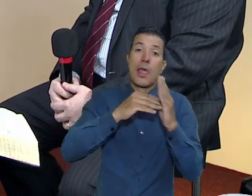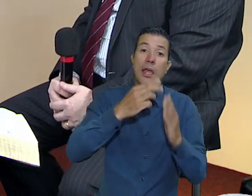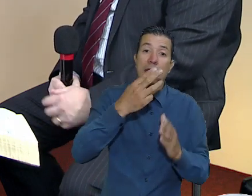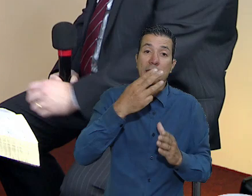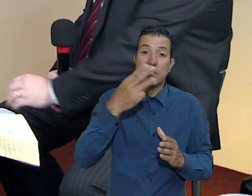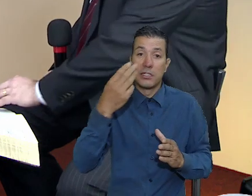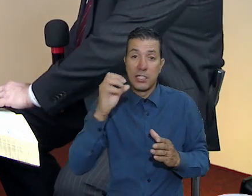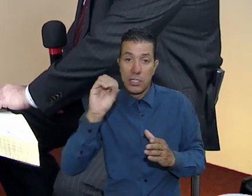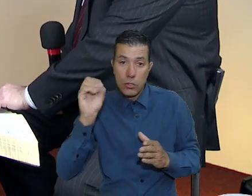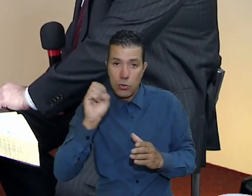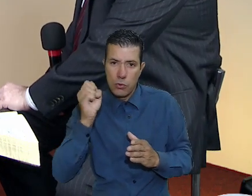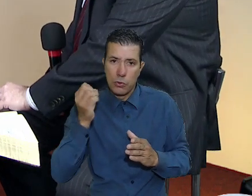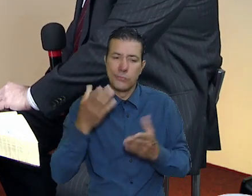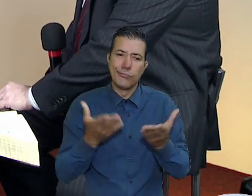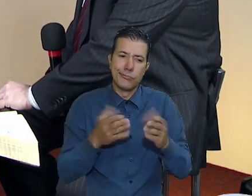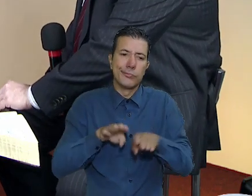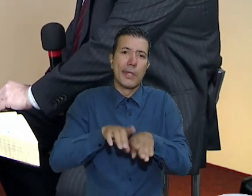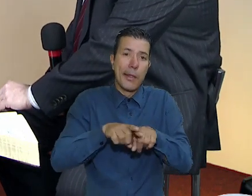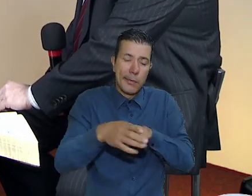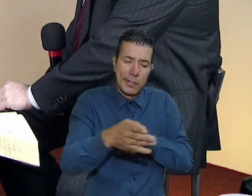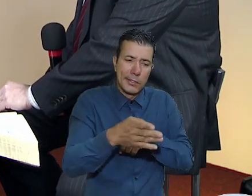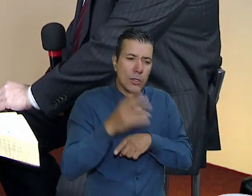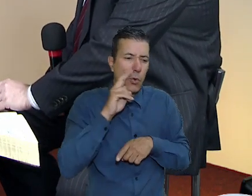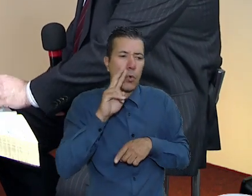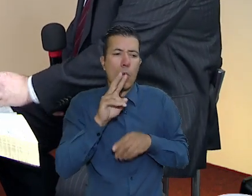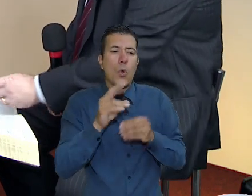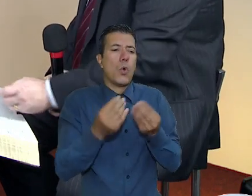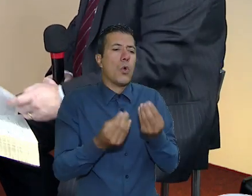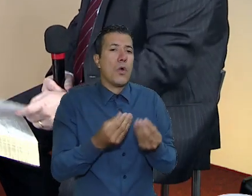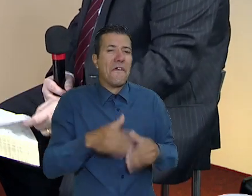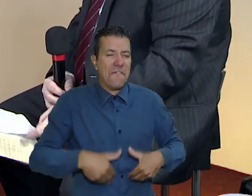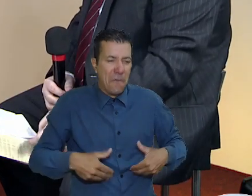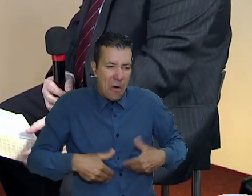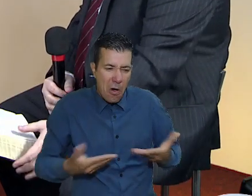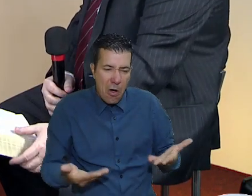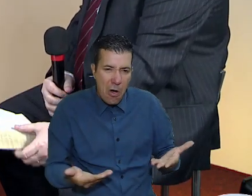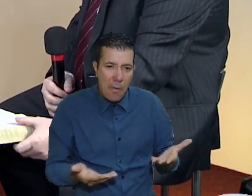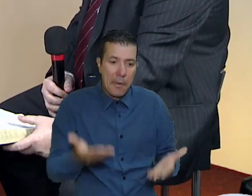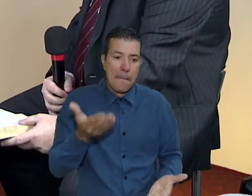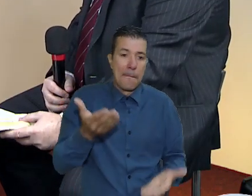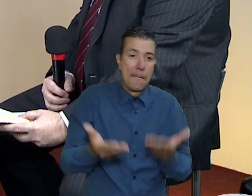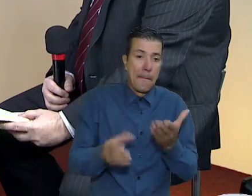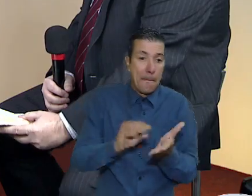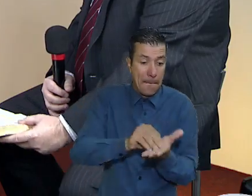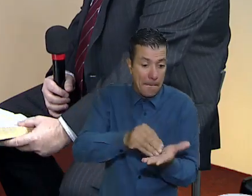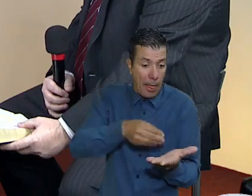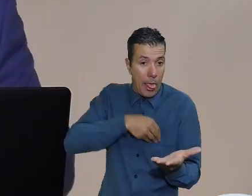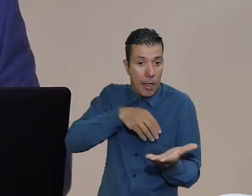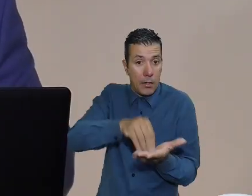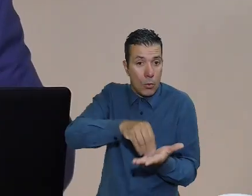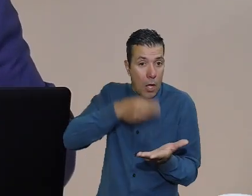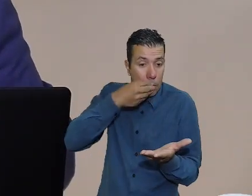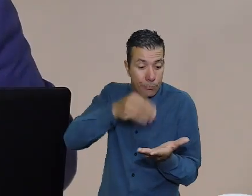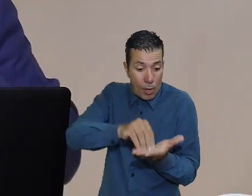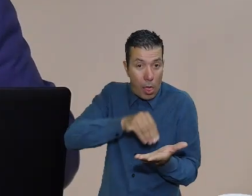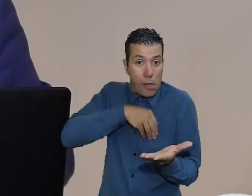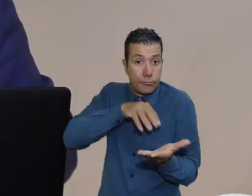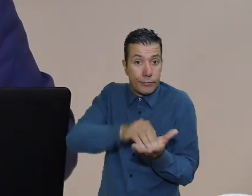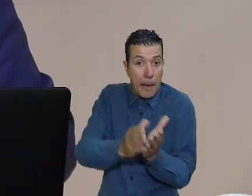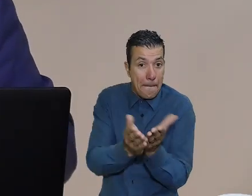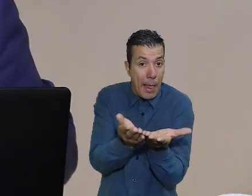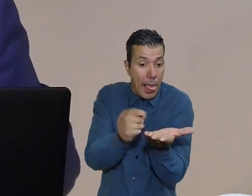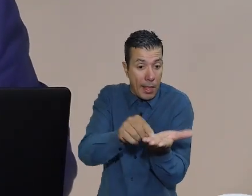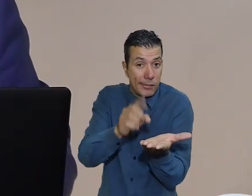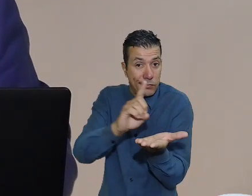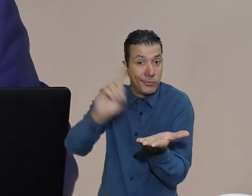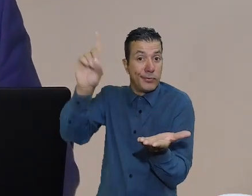538. Ok, então, talvez alguém esteja nos ouvindo e está pensando, pastor, que fome é essa? É a fome da palavra de Deus, é o símbolo da tremenda